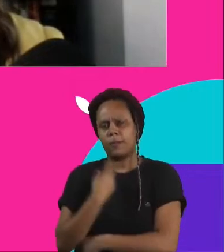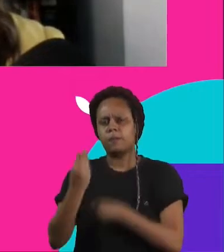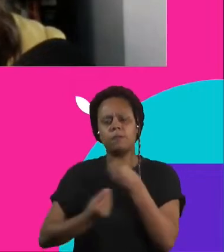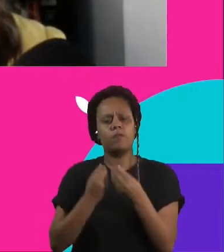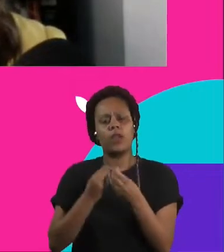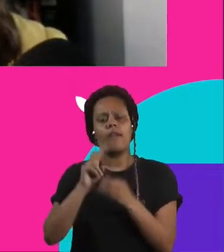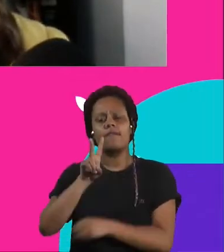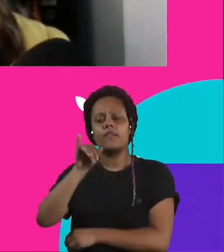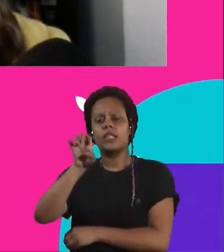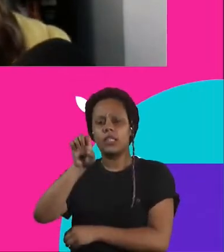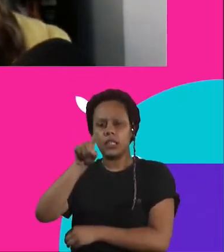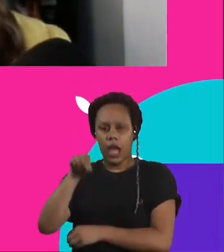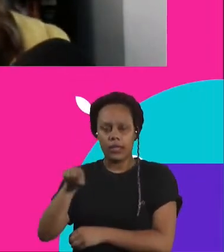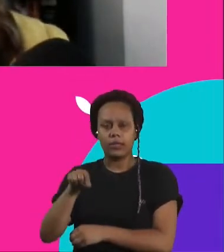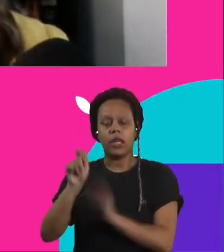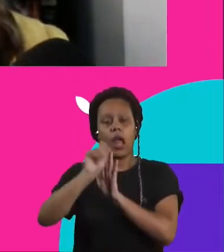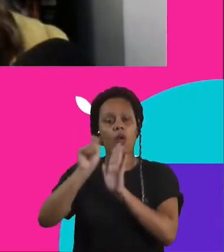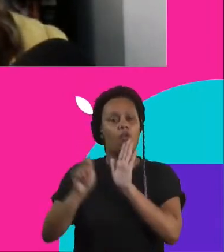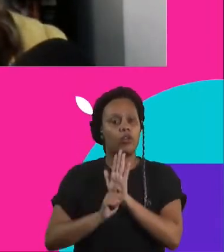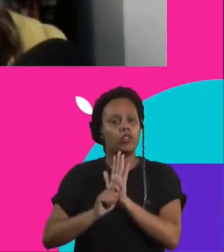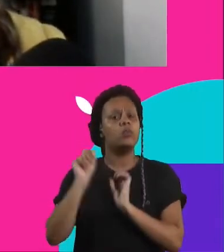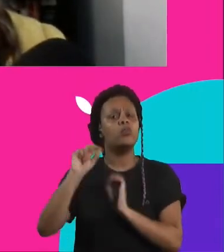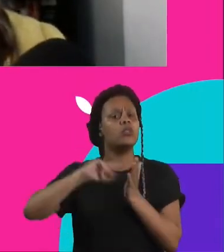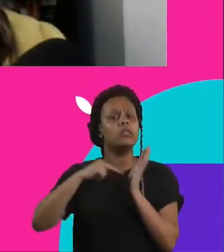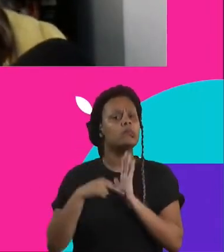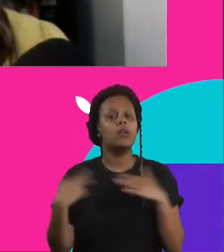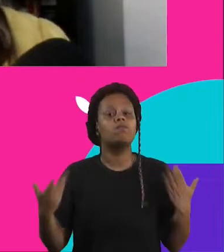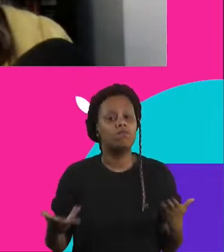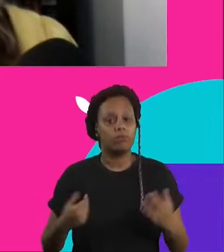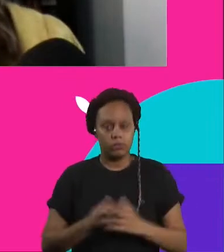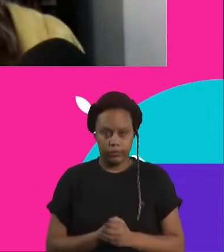nosso cotidiano, o que é esse fenômeno exatamente?